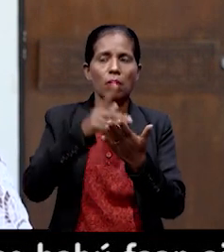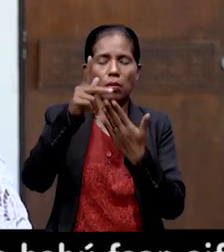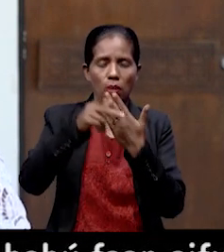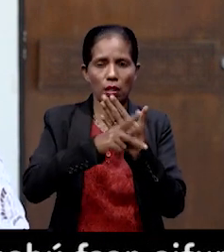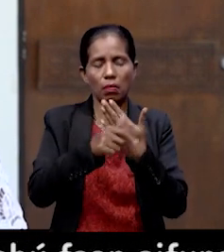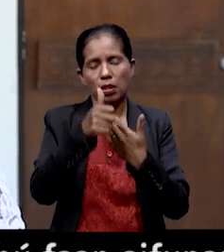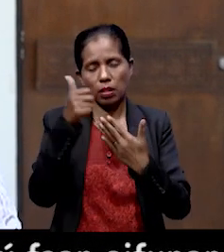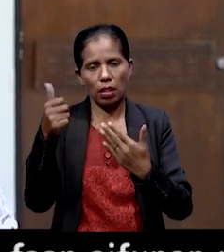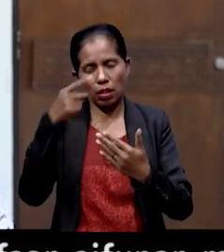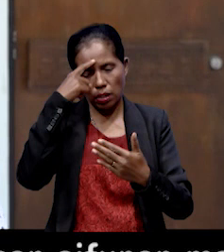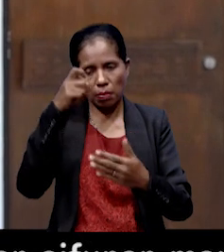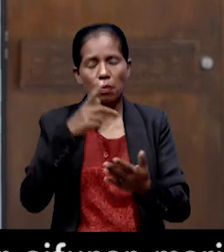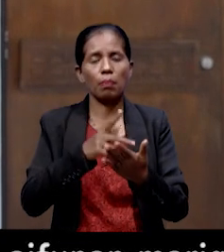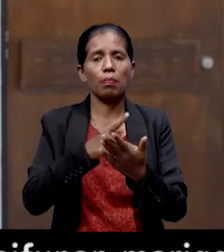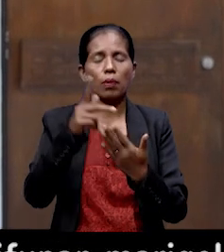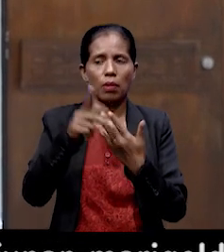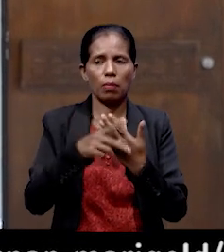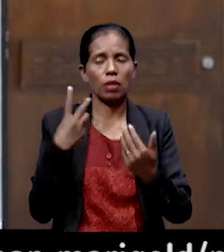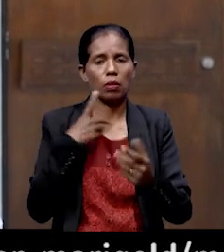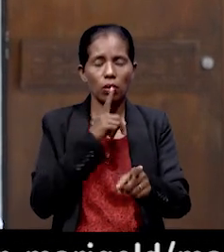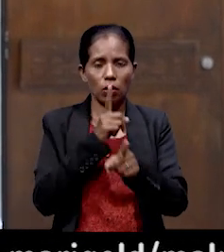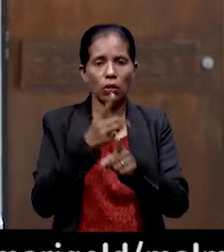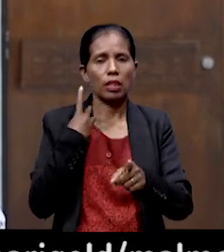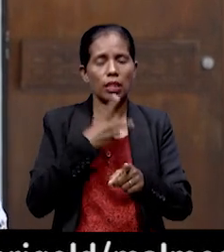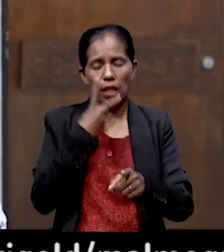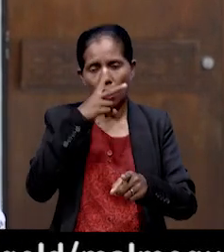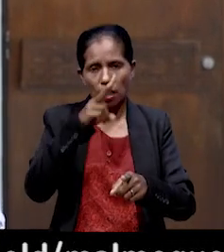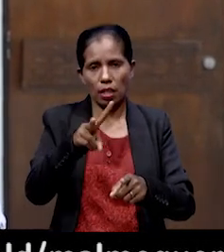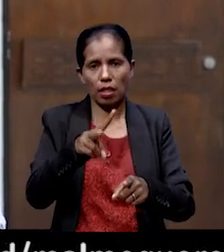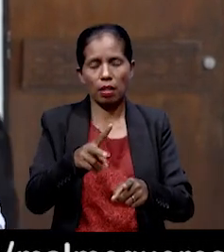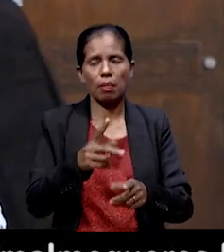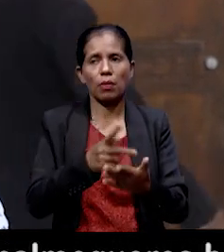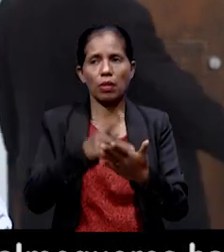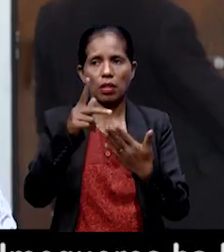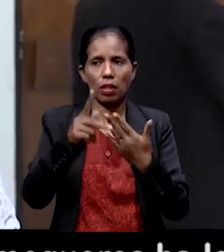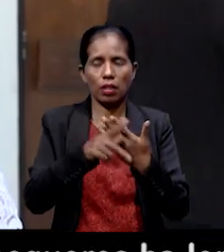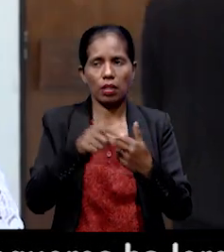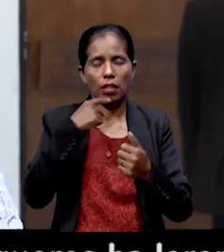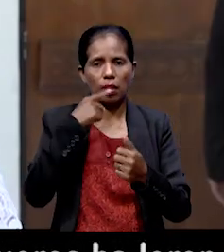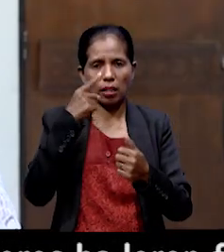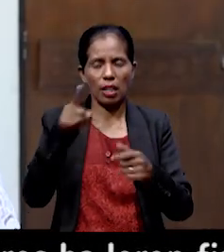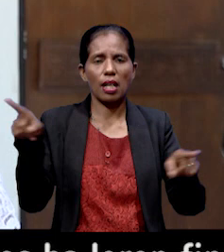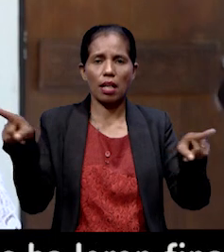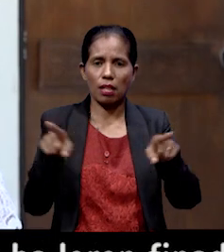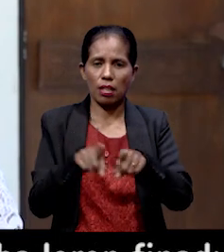tamba programa ne be mak tirolos itare kata programa ne maka considera hanesan